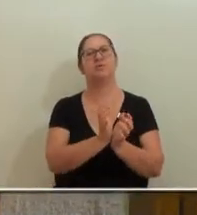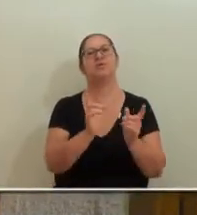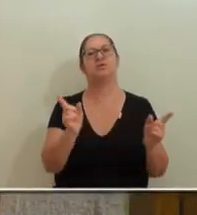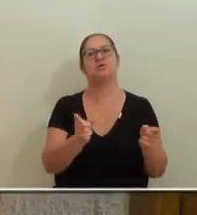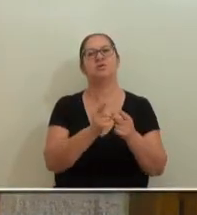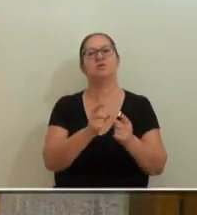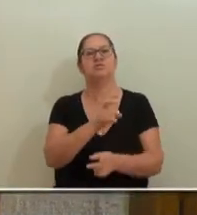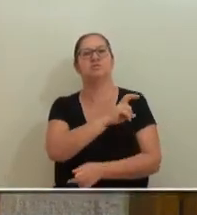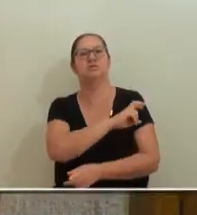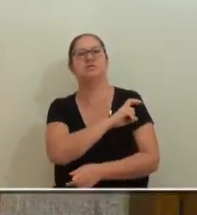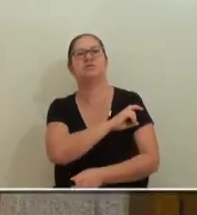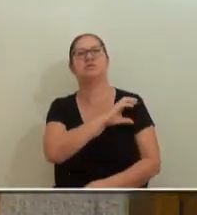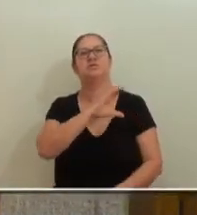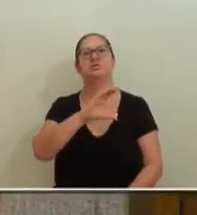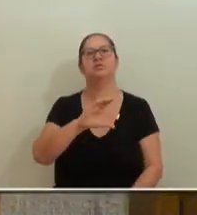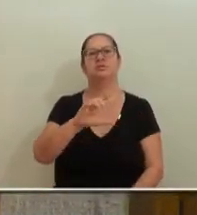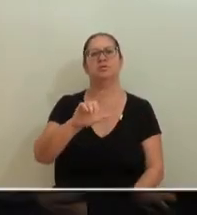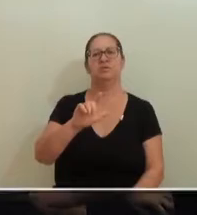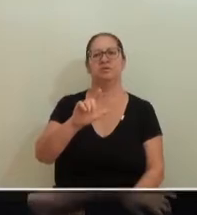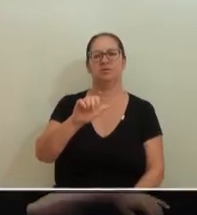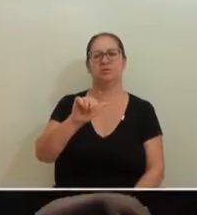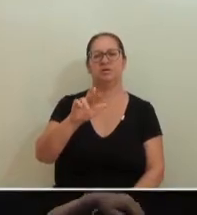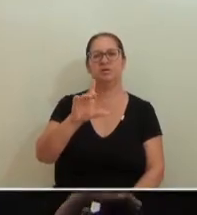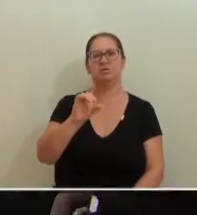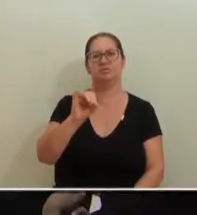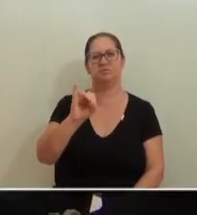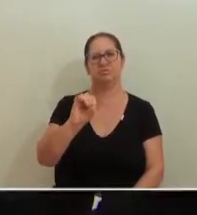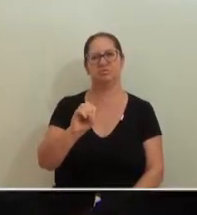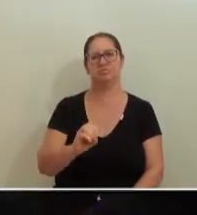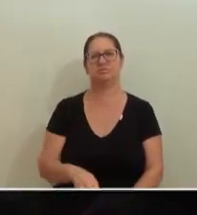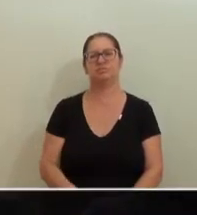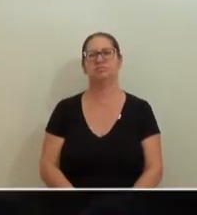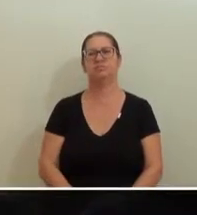2º-Tenente Cláudio Márcio Araújo da Luz.